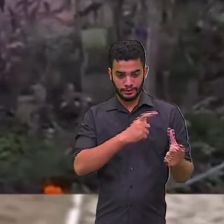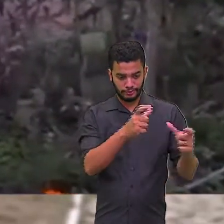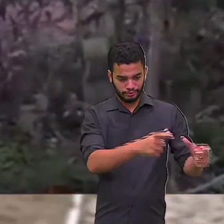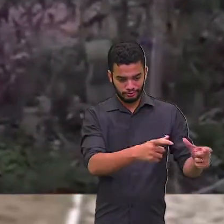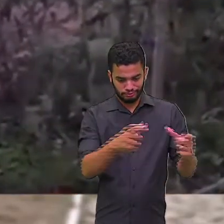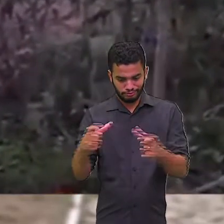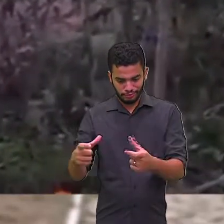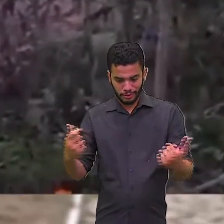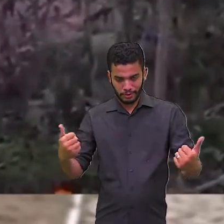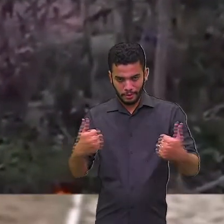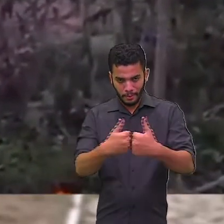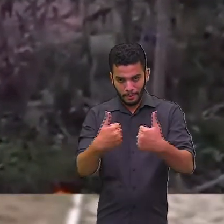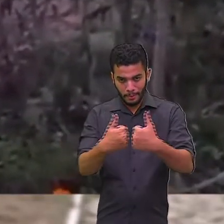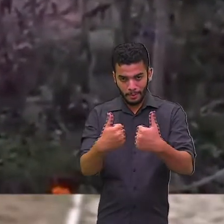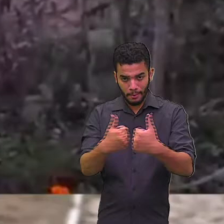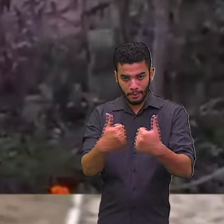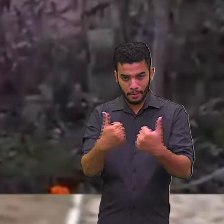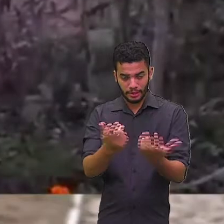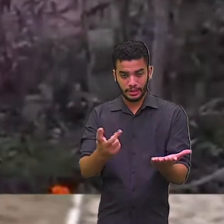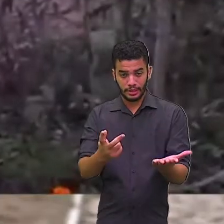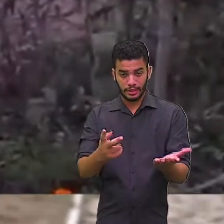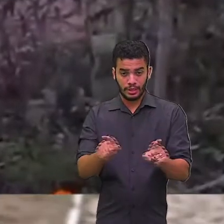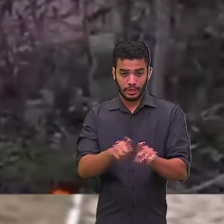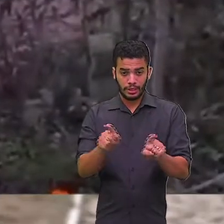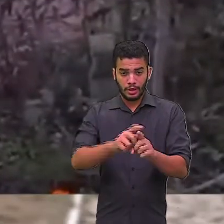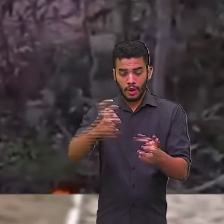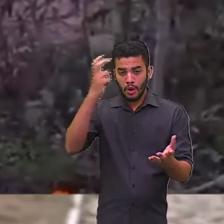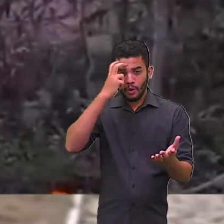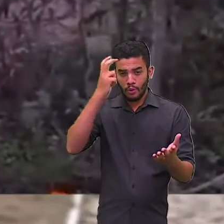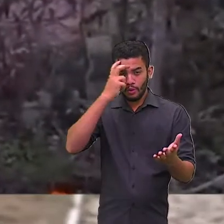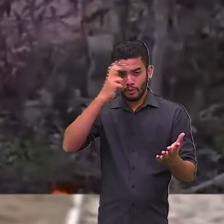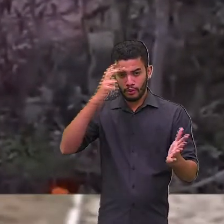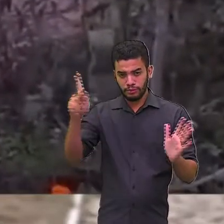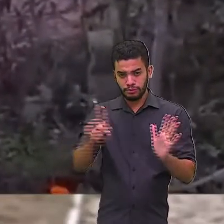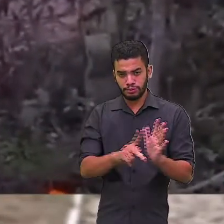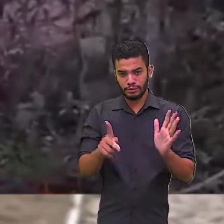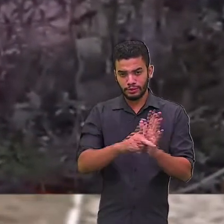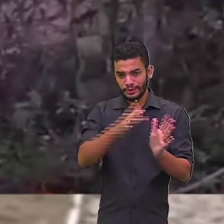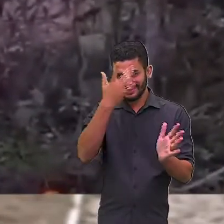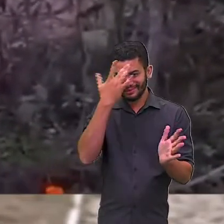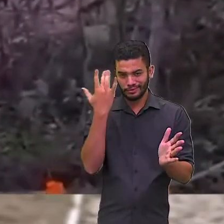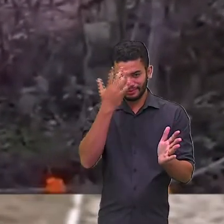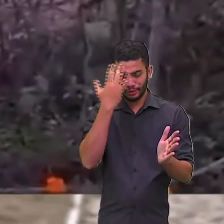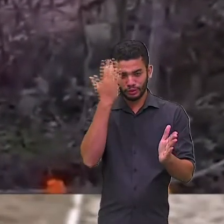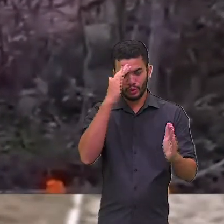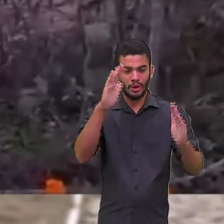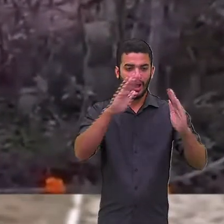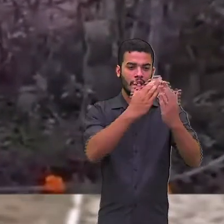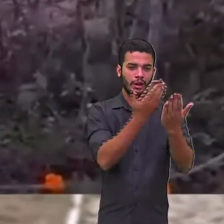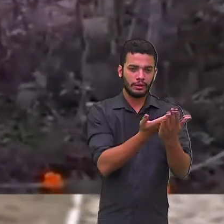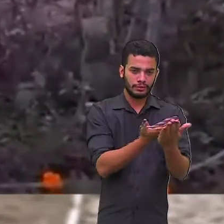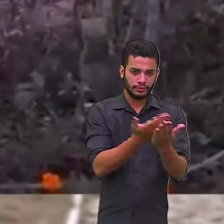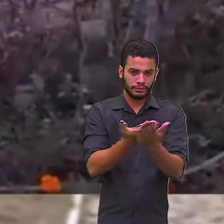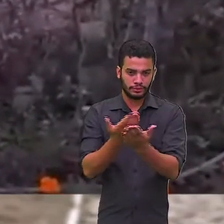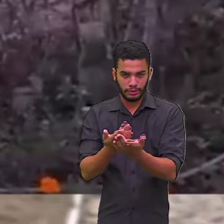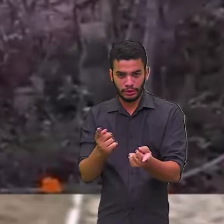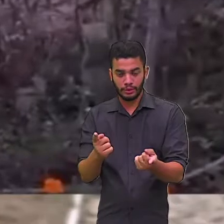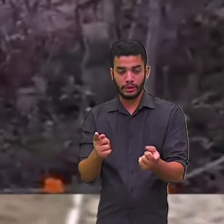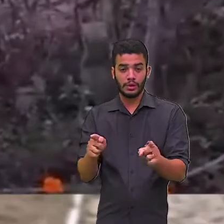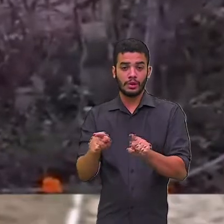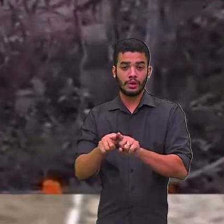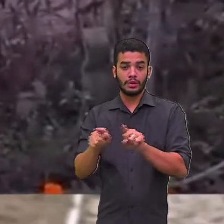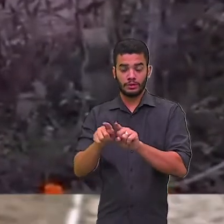II, e a cultura que o povo vive aqui nela, as escolas que tem, o movimento que esse Bernardo